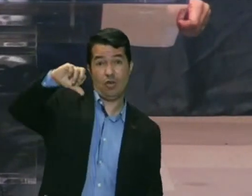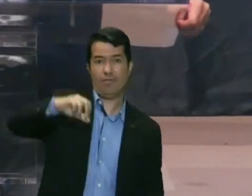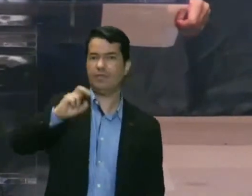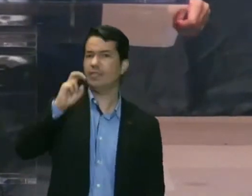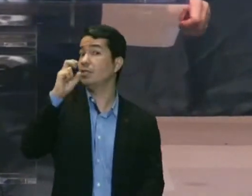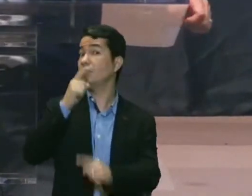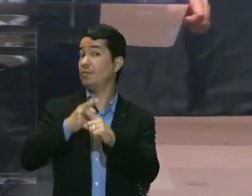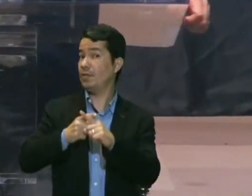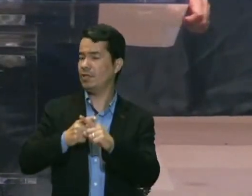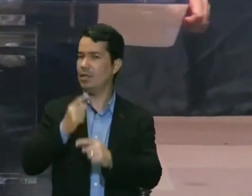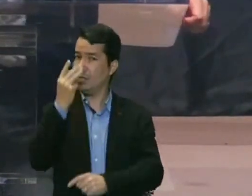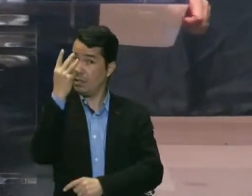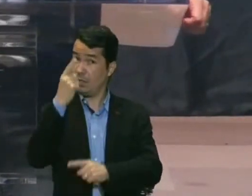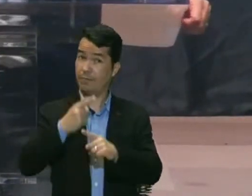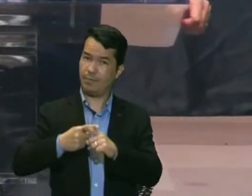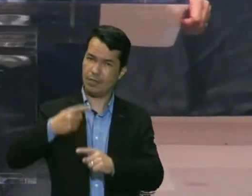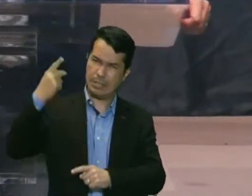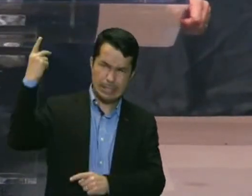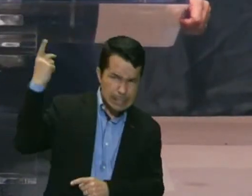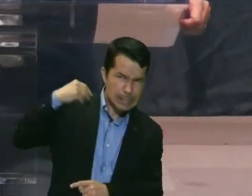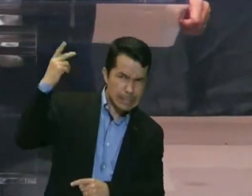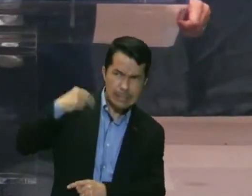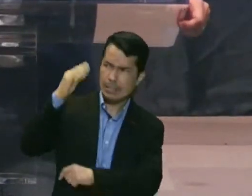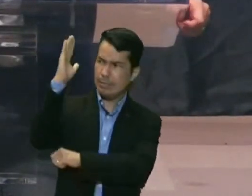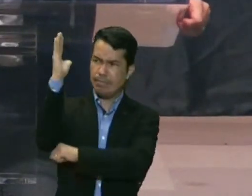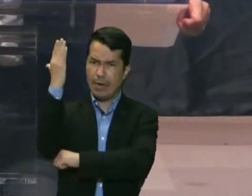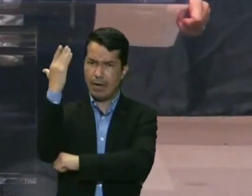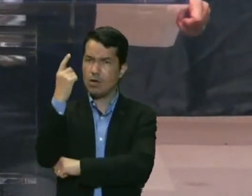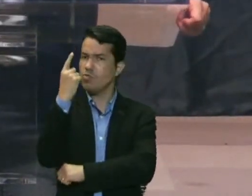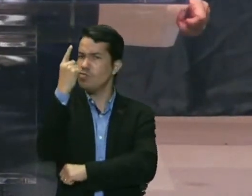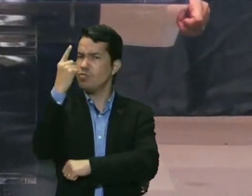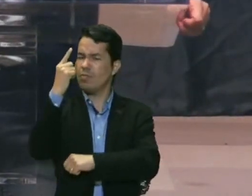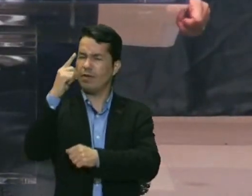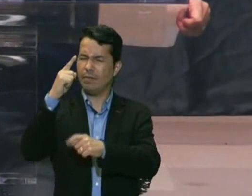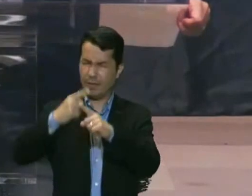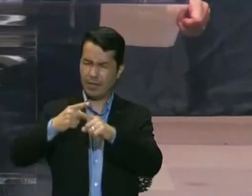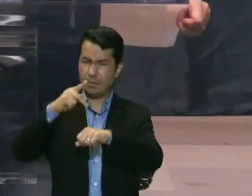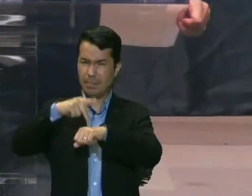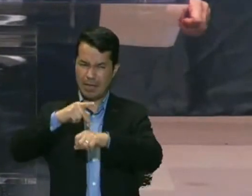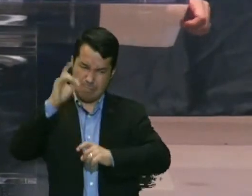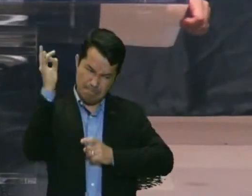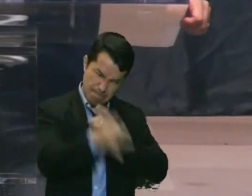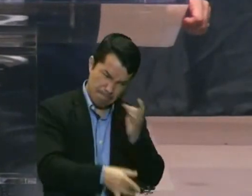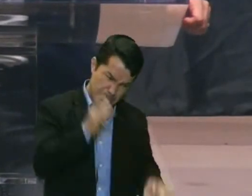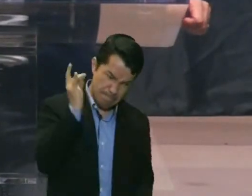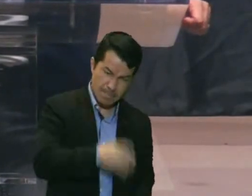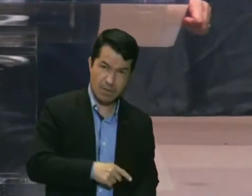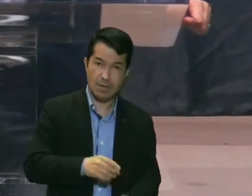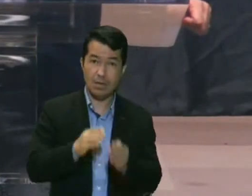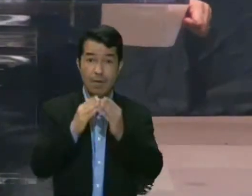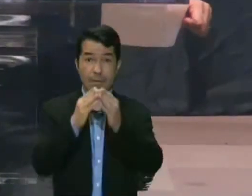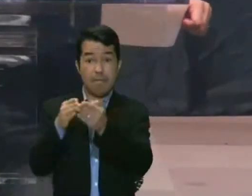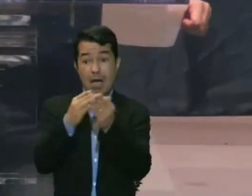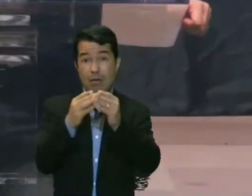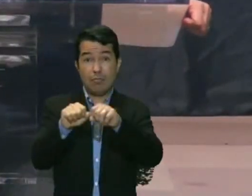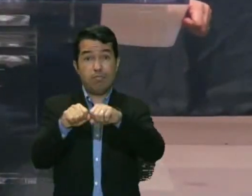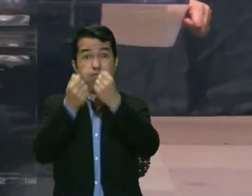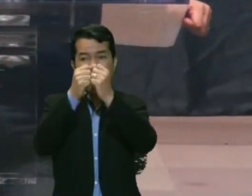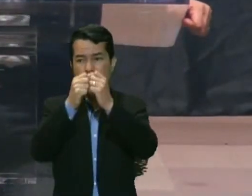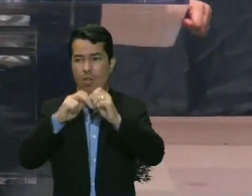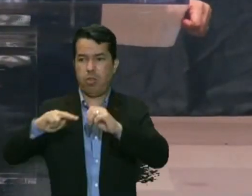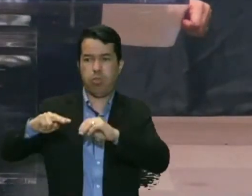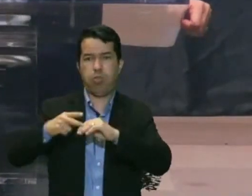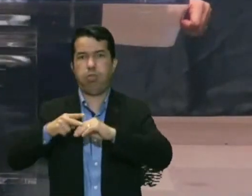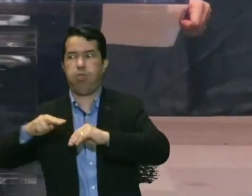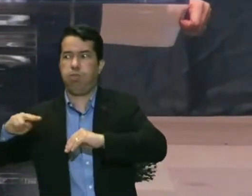golpeado com varas. 1 vez apedrejado. 3 vezes sofri naufrágio. Passei uma noite e um dia exposto à fúria